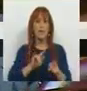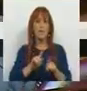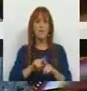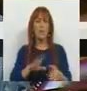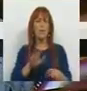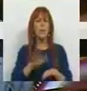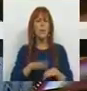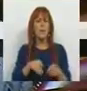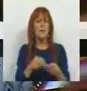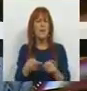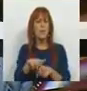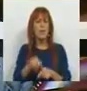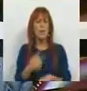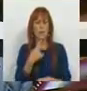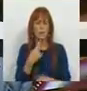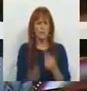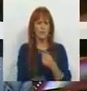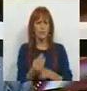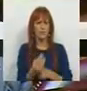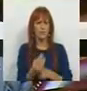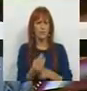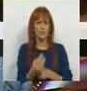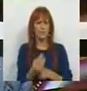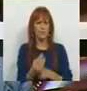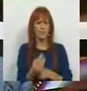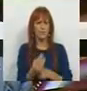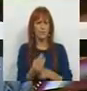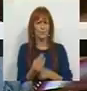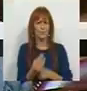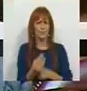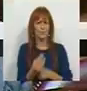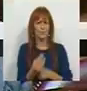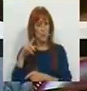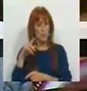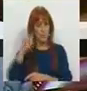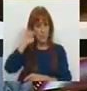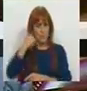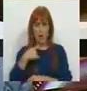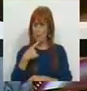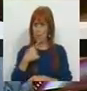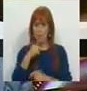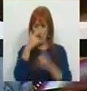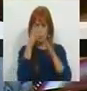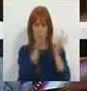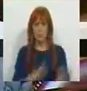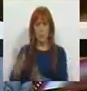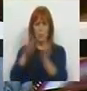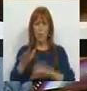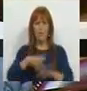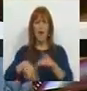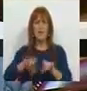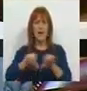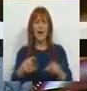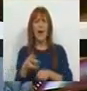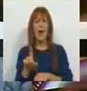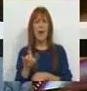face a uma situação extraordinária que ocorreu em setembro de 2015 e que afetou fortemente os produtores de alheiras.